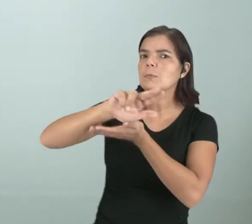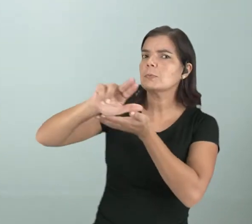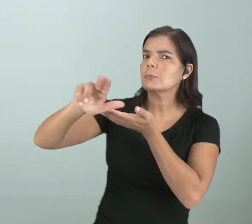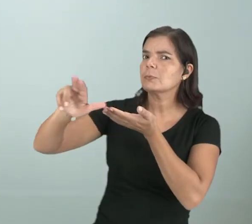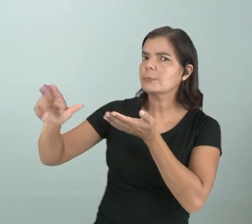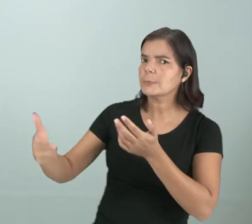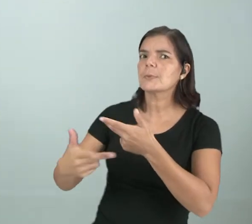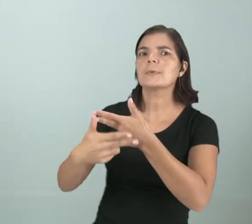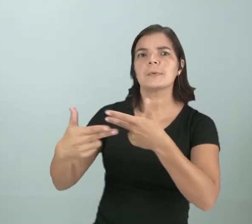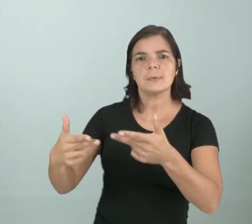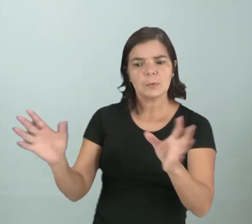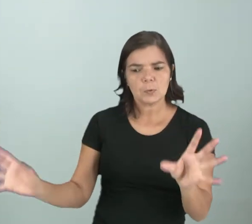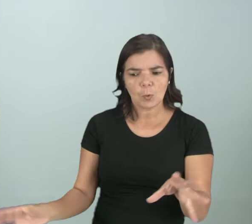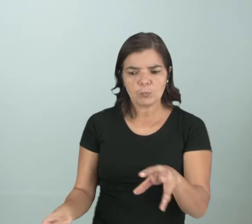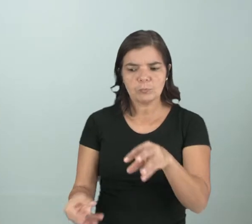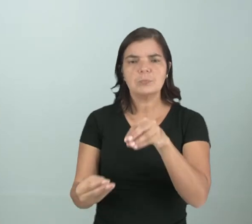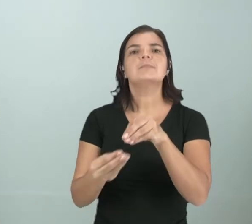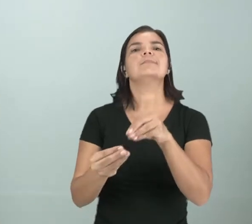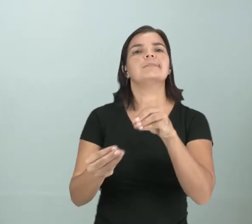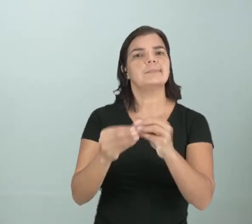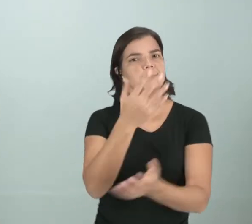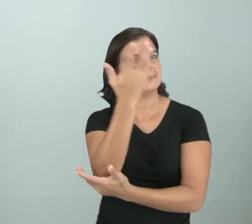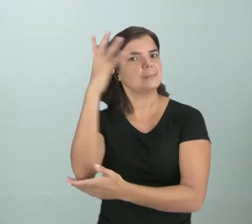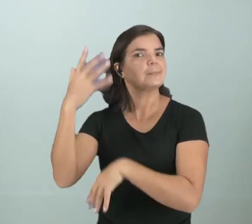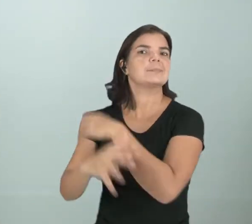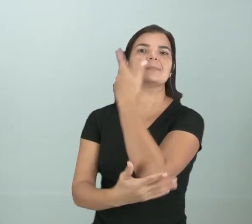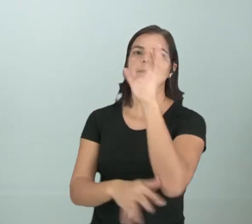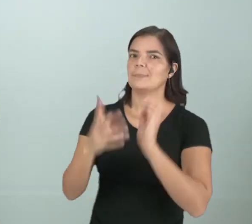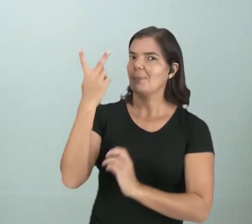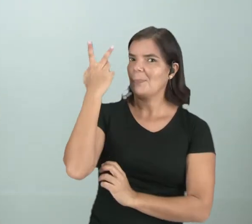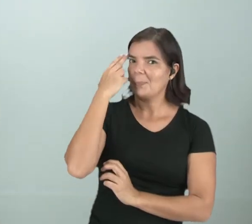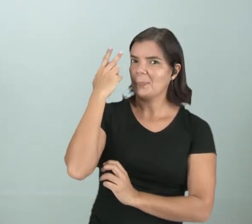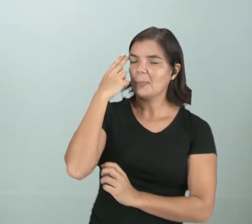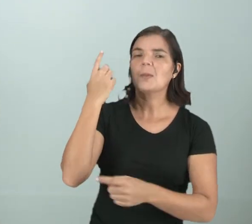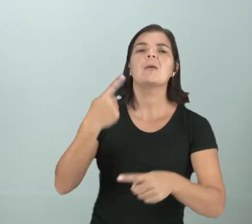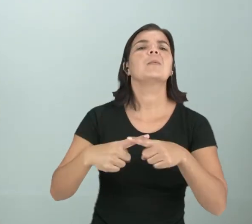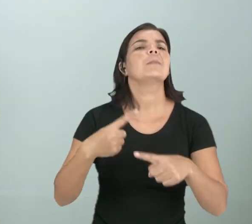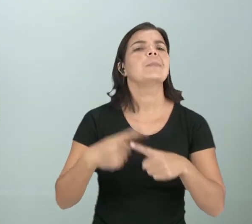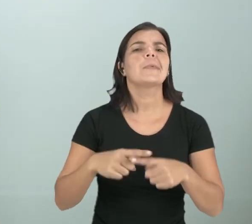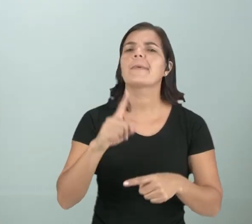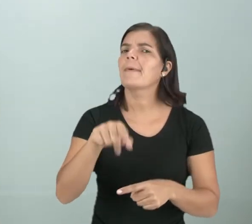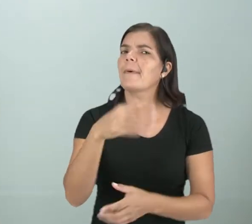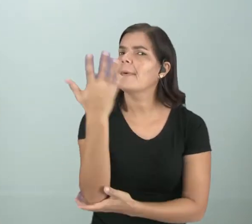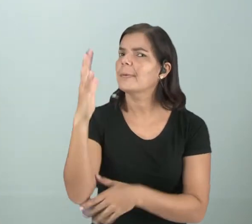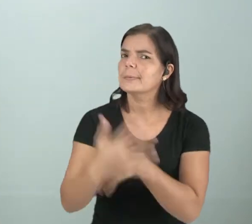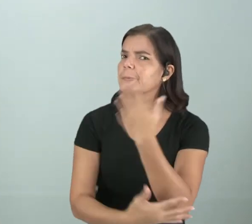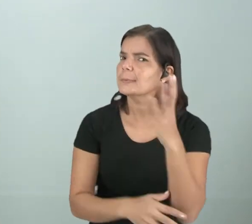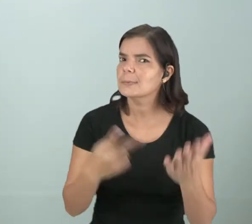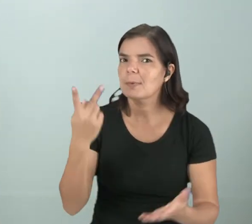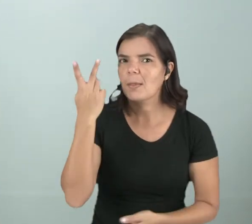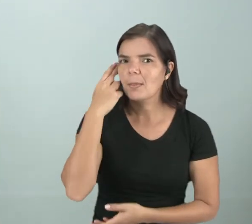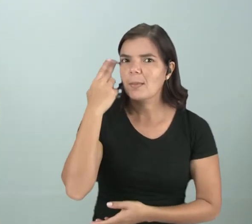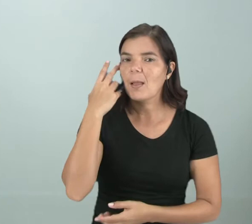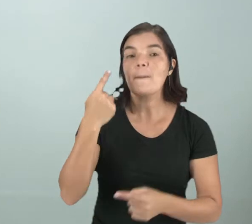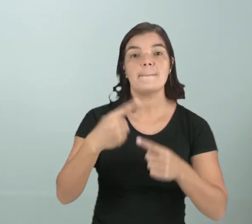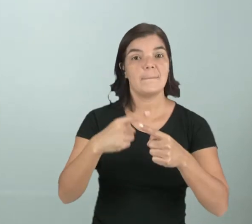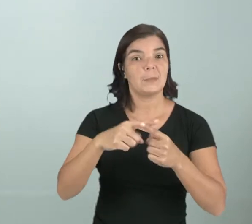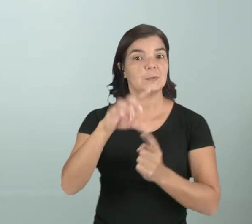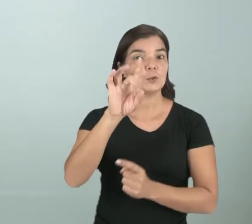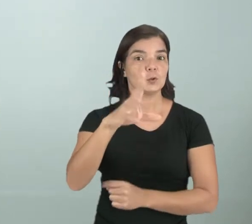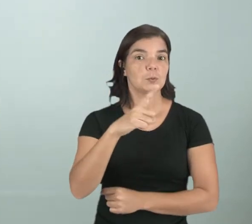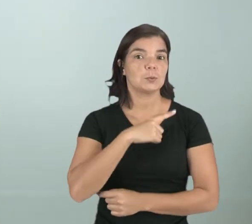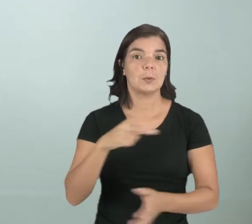vários elementos que compõem essa paisagem natural. Por que ela é uma paisagem natural? Porque só